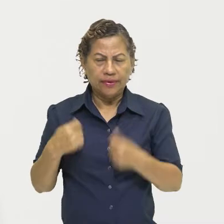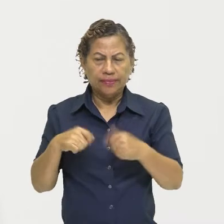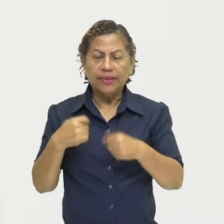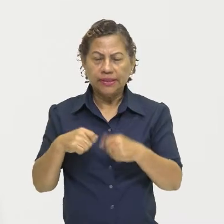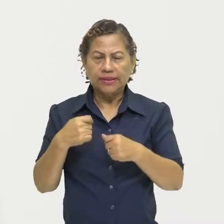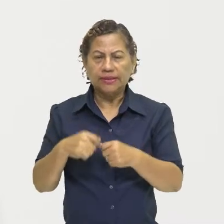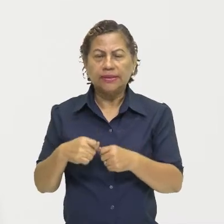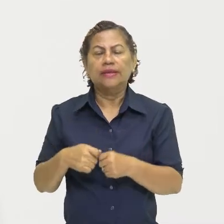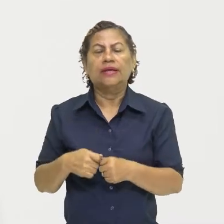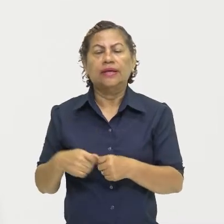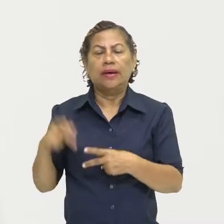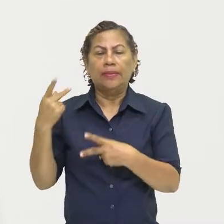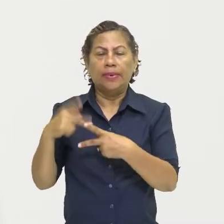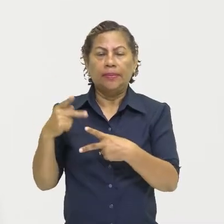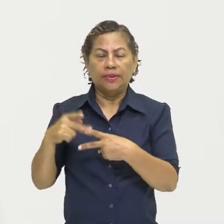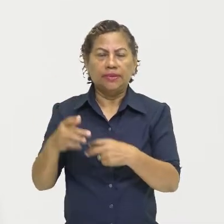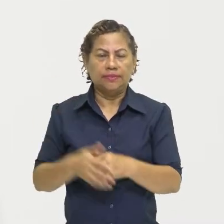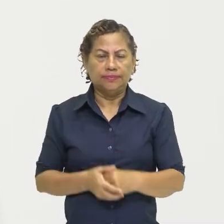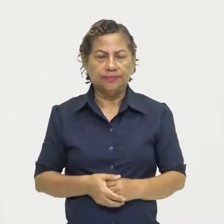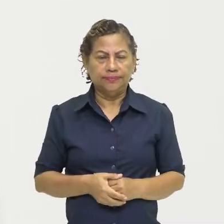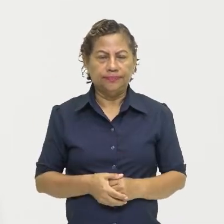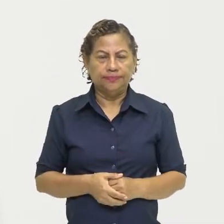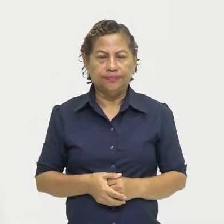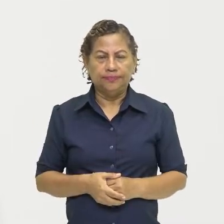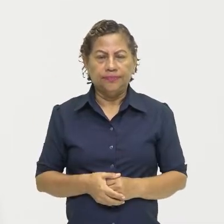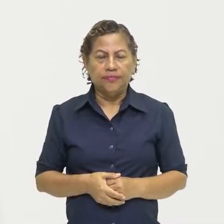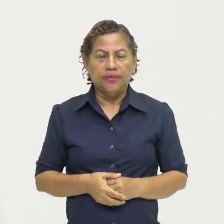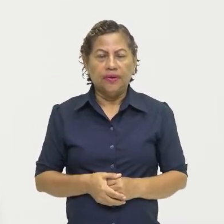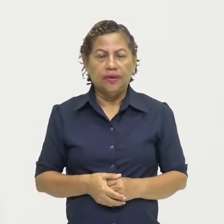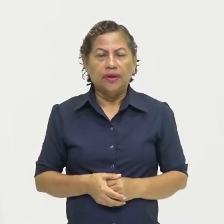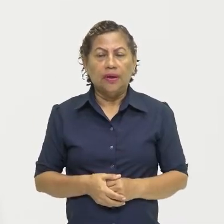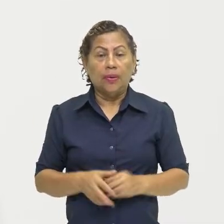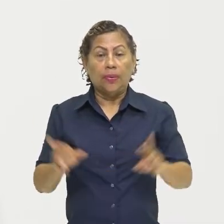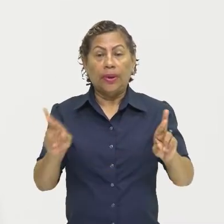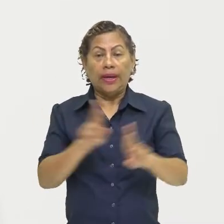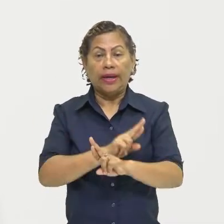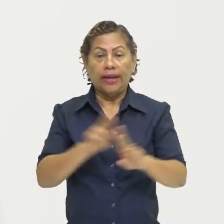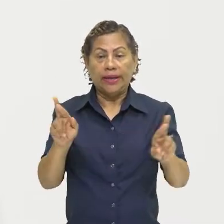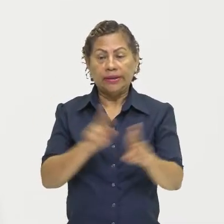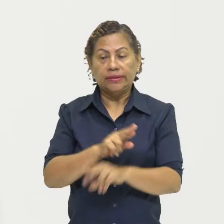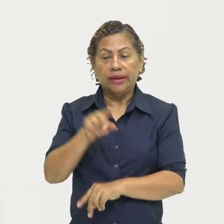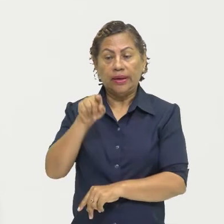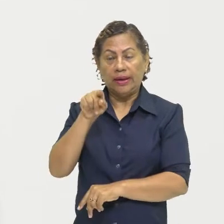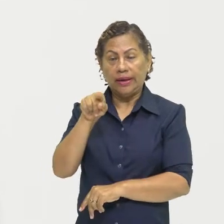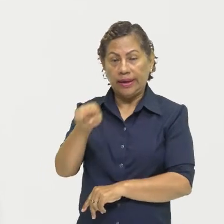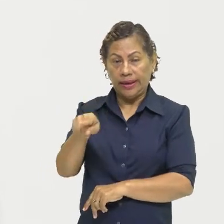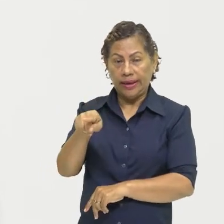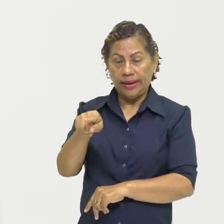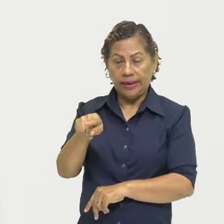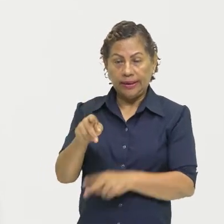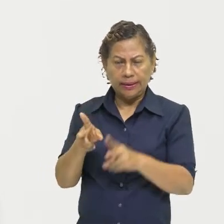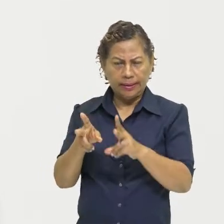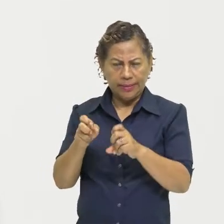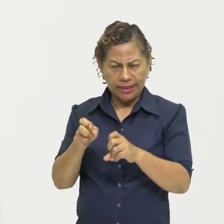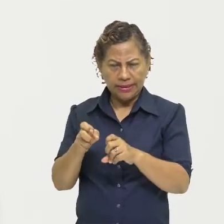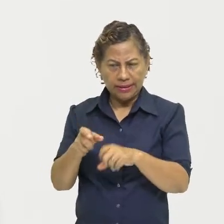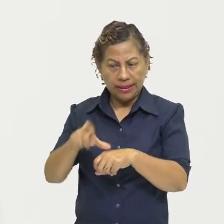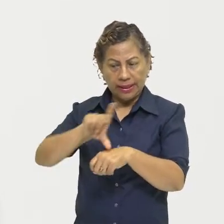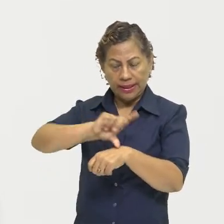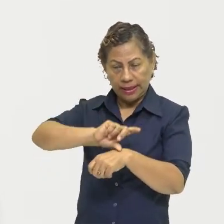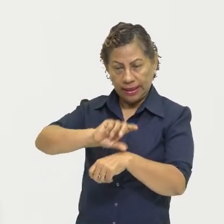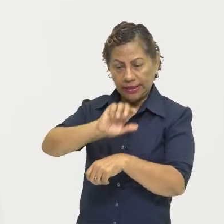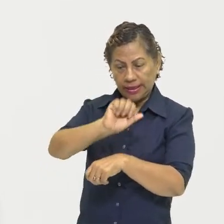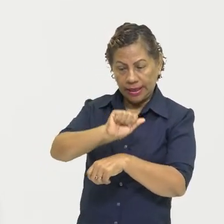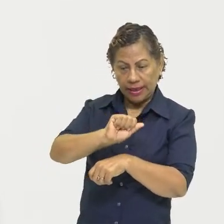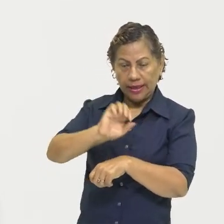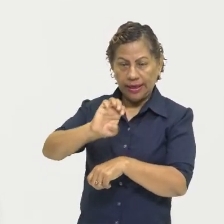preposição. Com relação a ele, né? Observe que aqui esse a é uma preposição, então ele vai